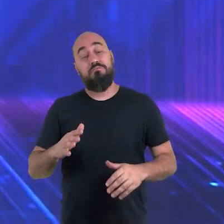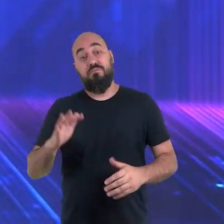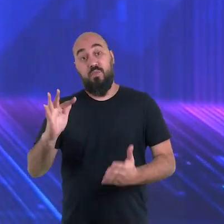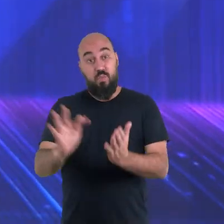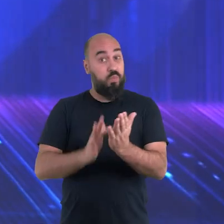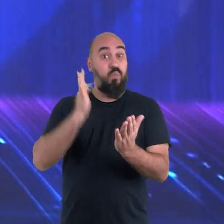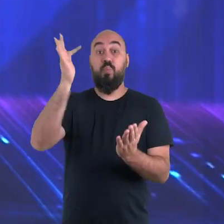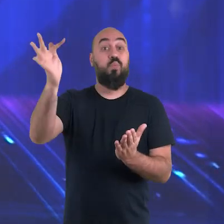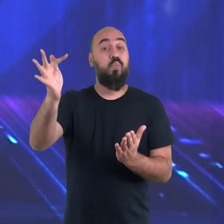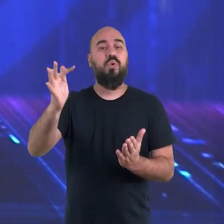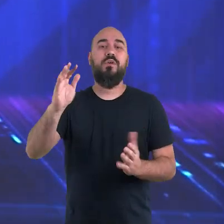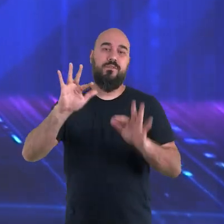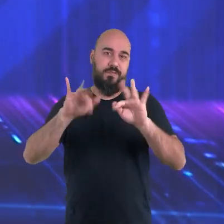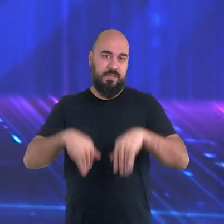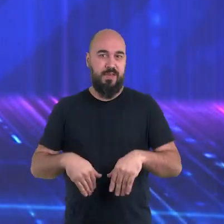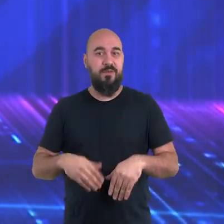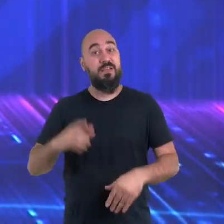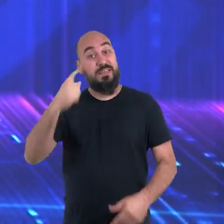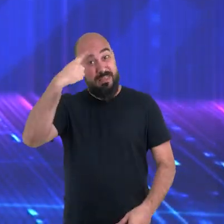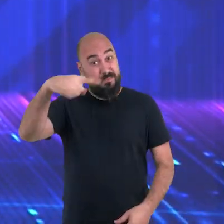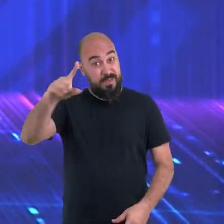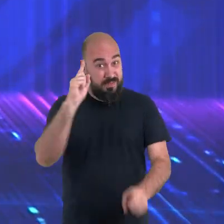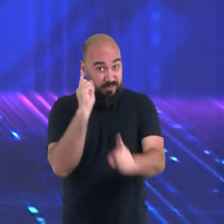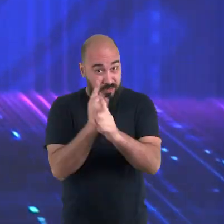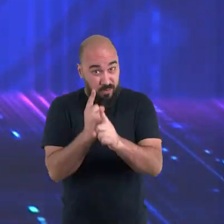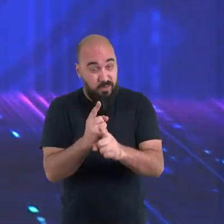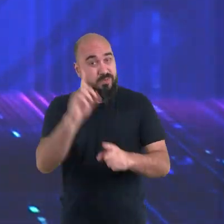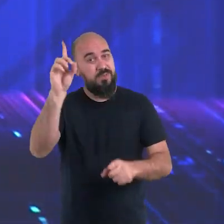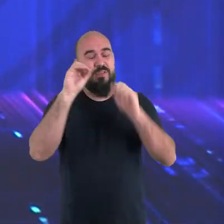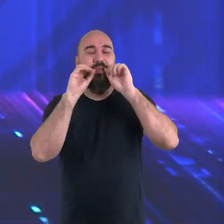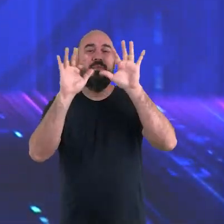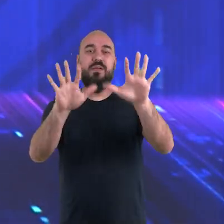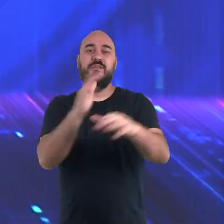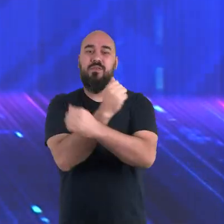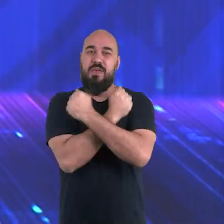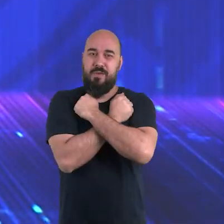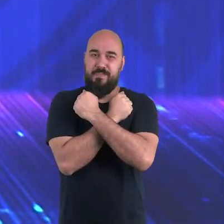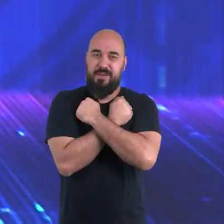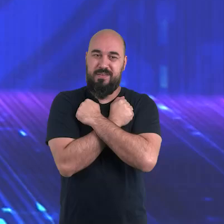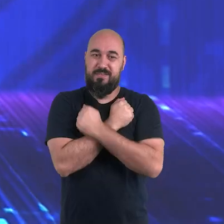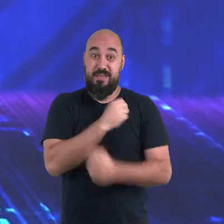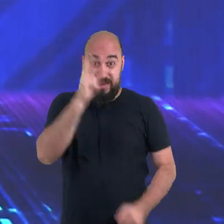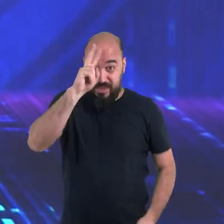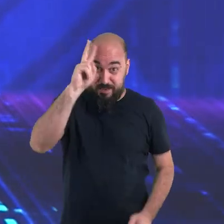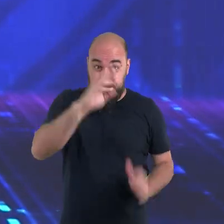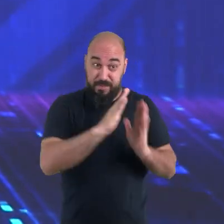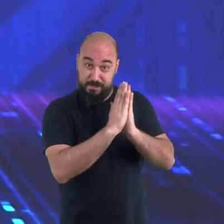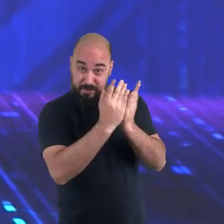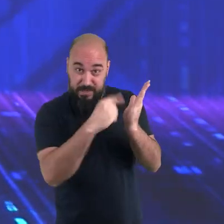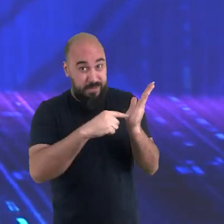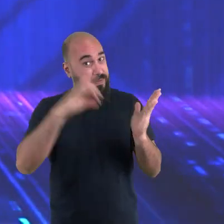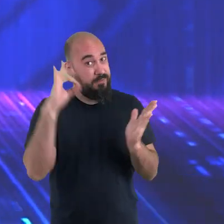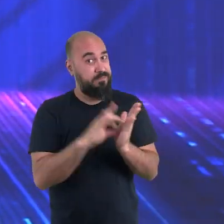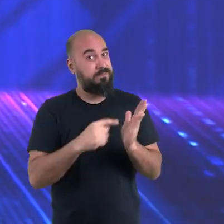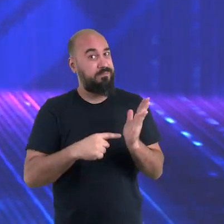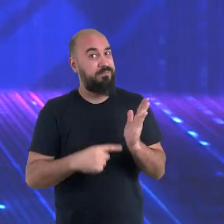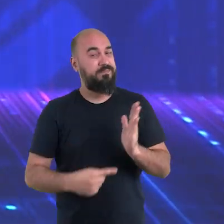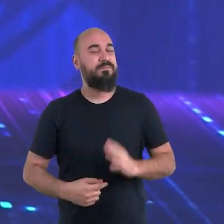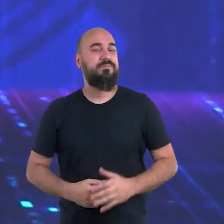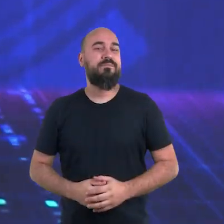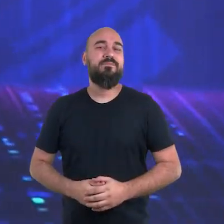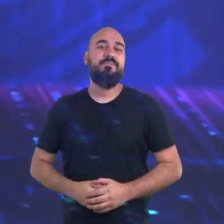ficando por aqui. A gente se vê na próxima semana. Que Deus te abençoe. Um grande abraço e lembre-se, tudo começa na palavra.